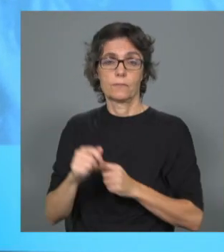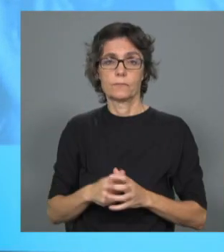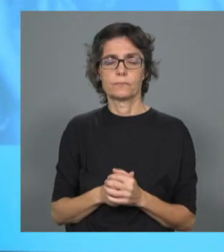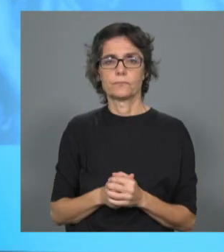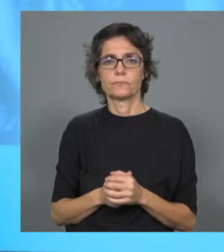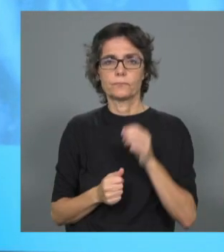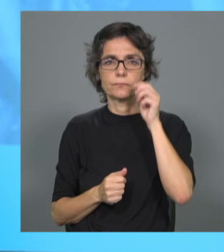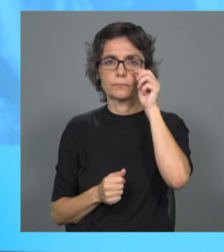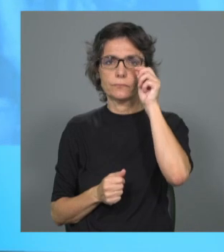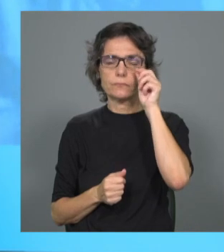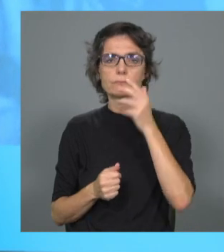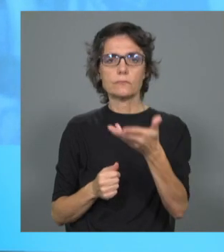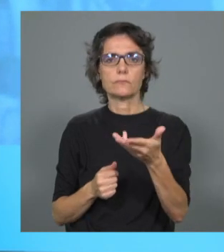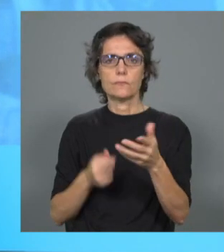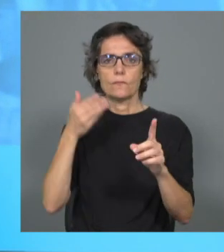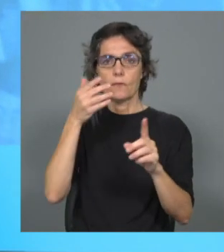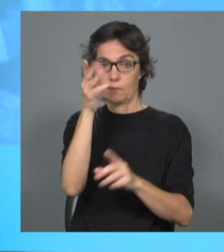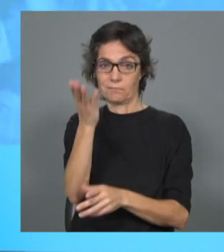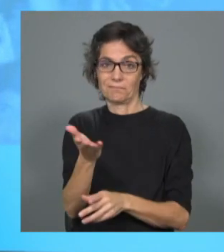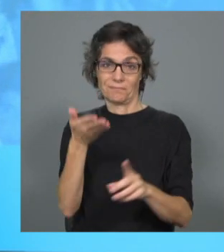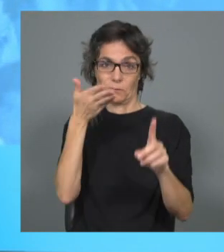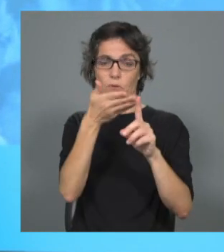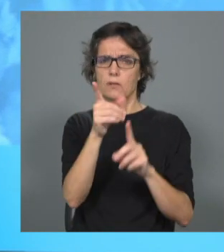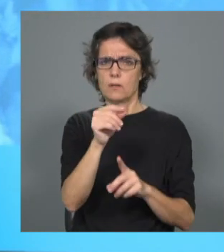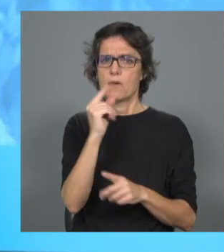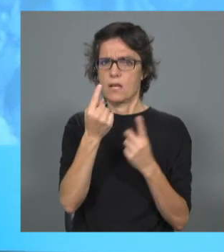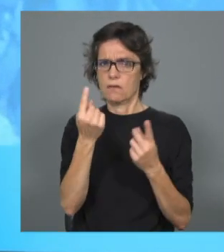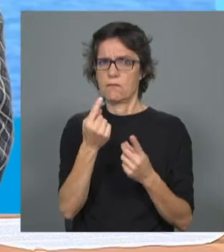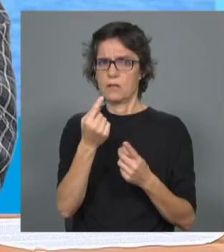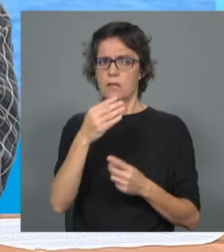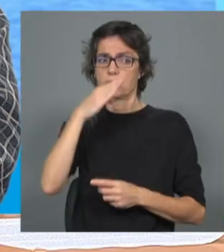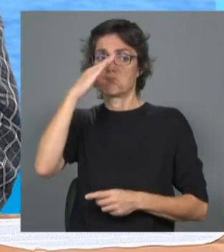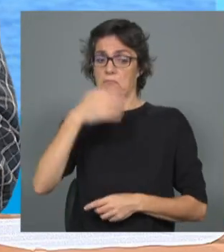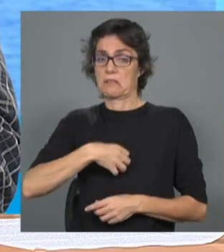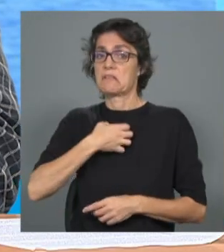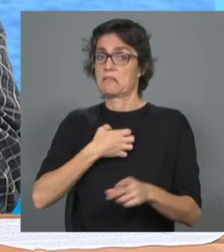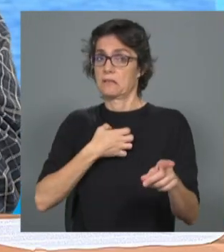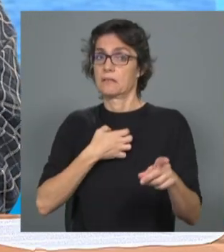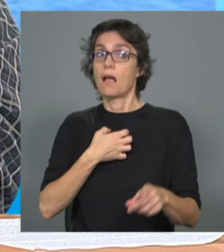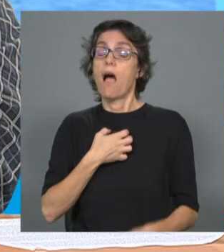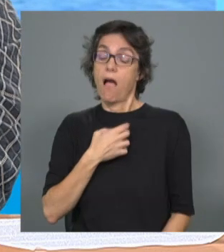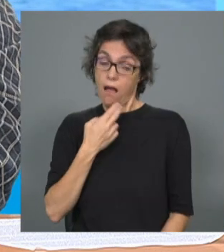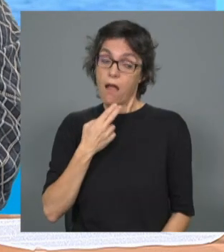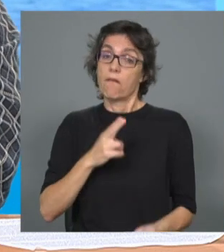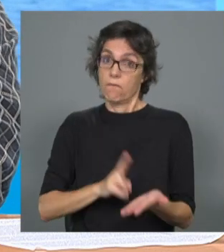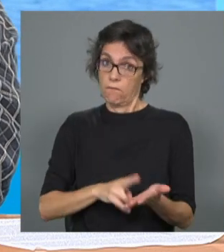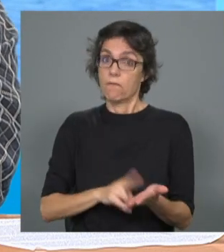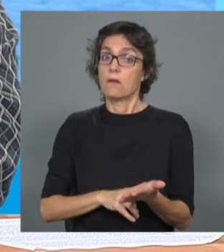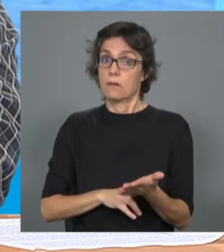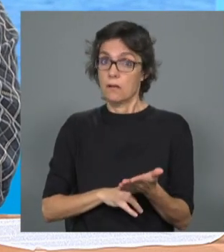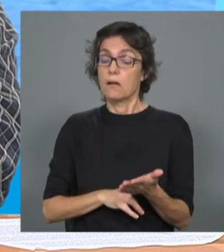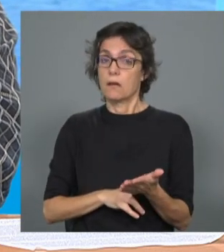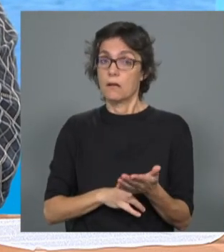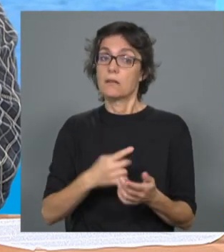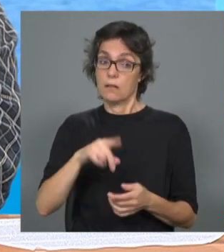o missionário também pode ser orgulhoso e soberbo. Absolutamente. Esse é o maior risco que nós temos, é?